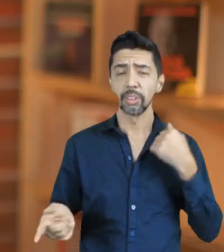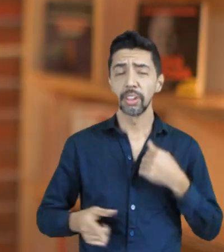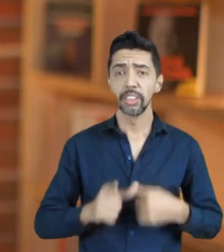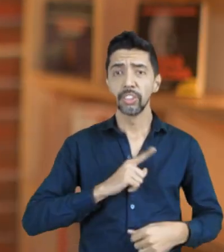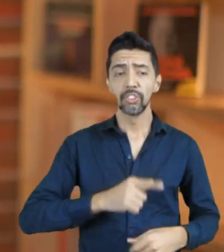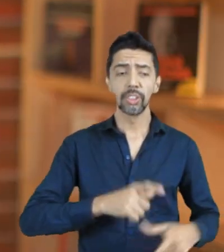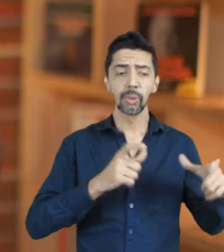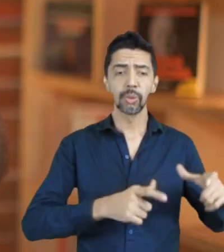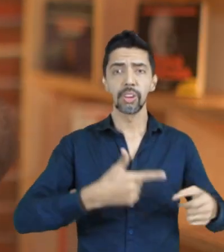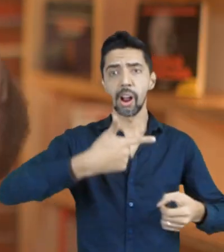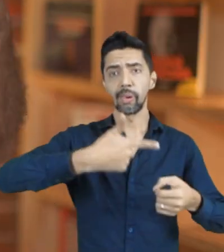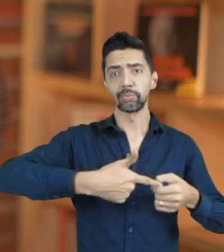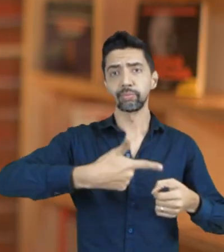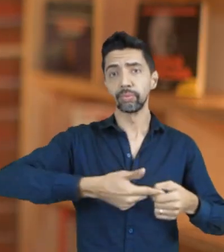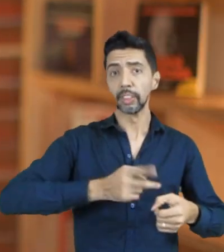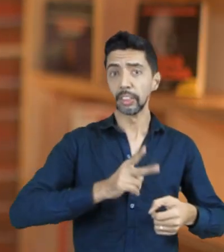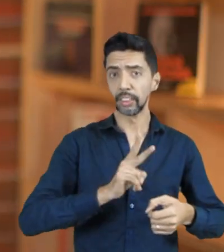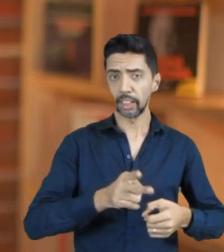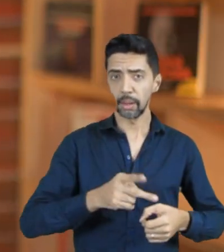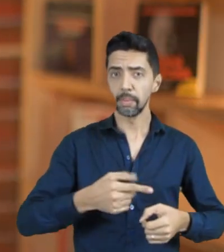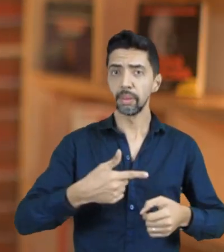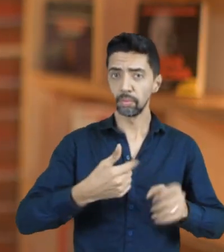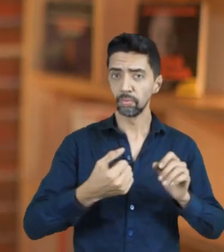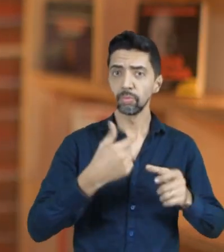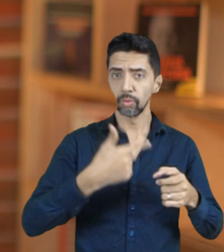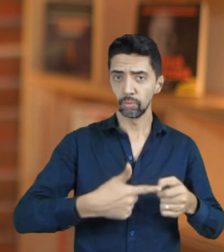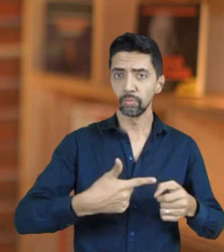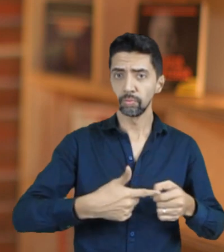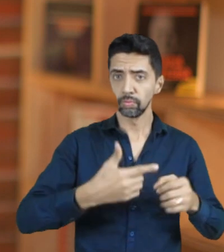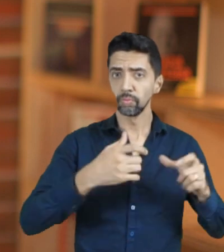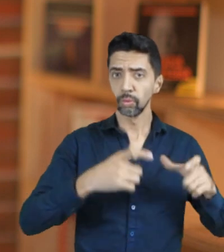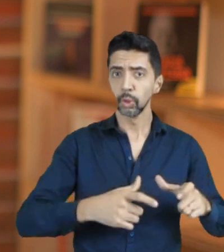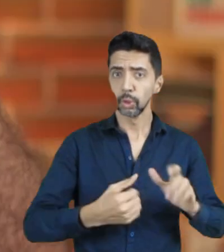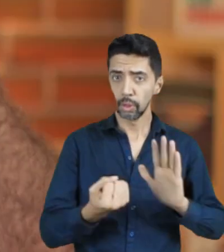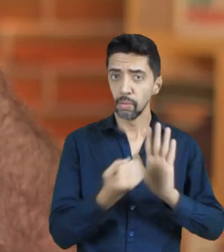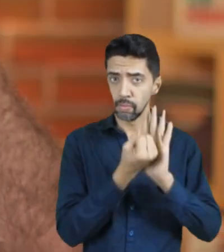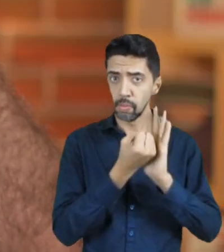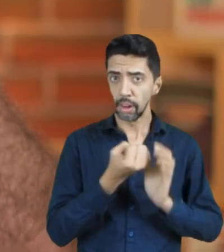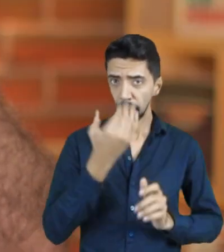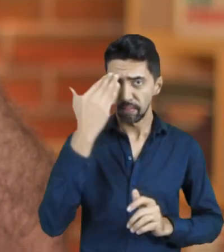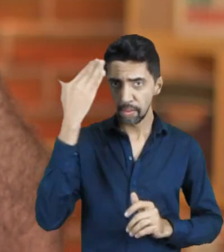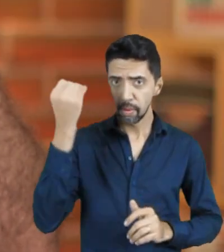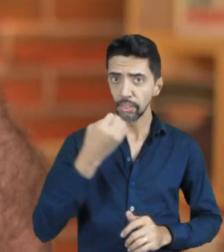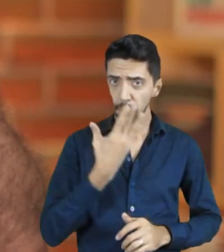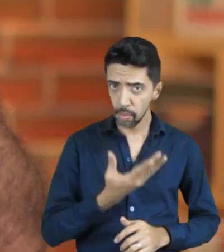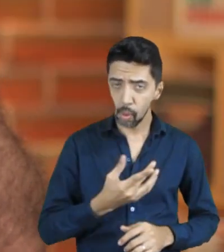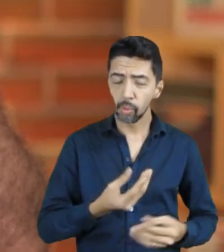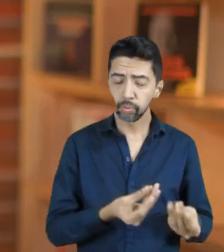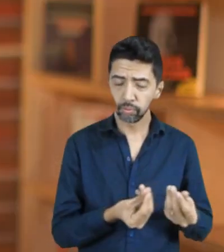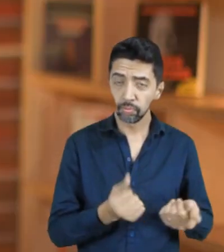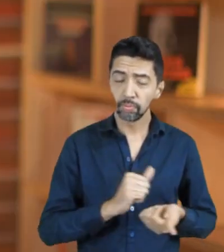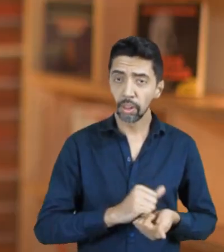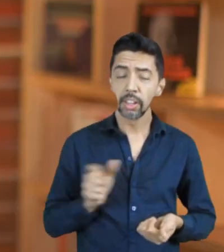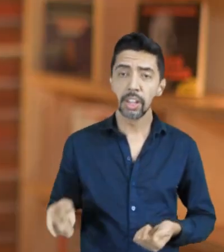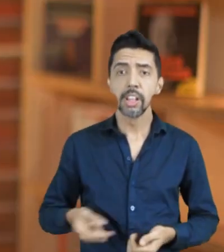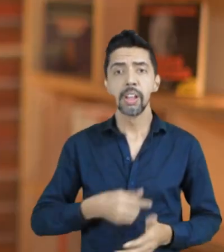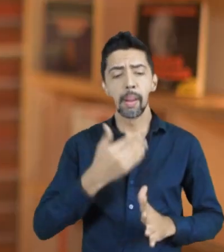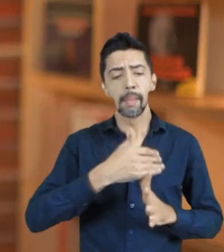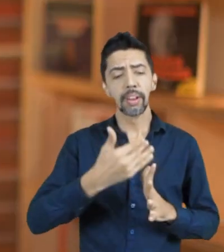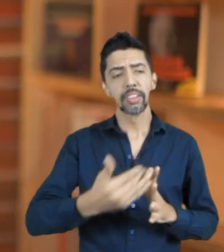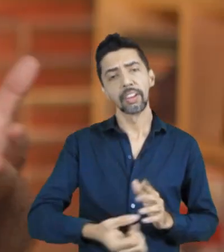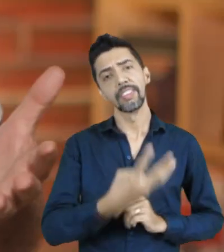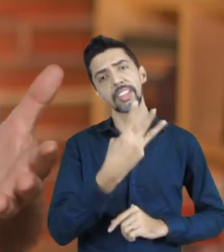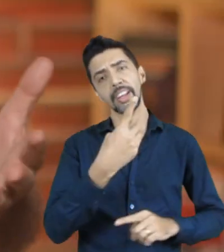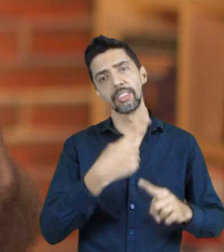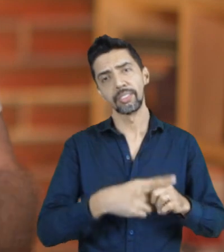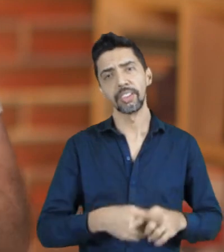atrás eu tinha posto de gasolina que eu colocava minha gasolina posto de marca para selando em três parcelas e até a pessoa lá